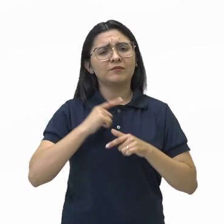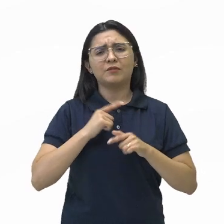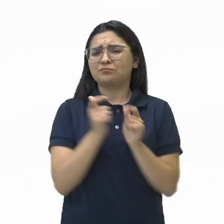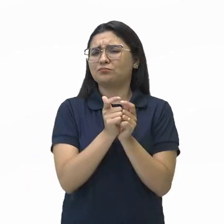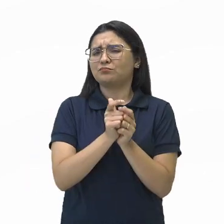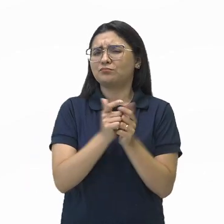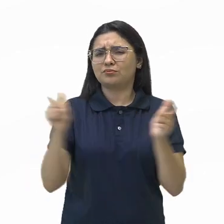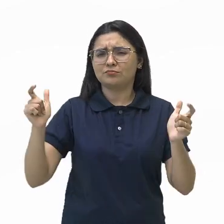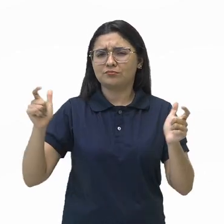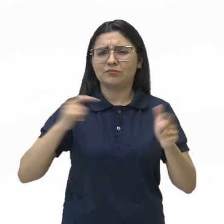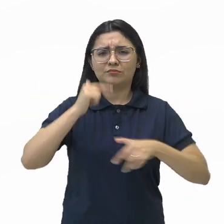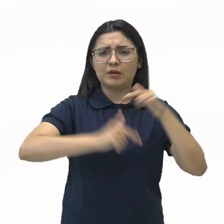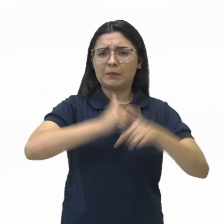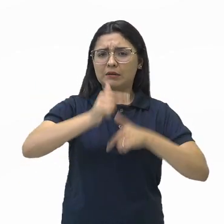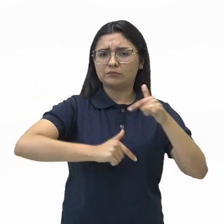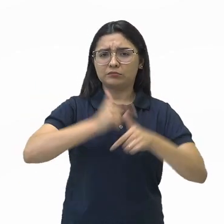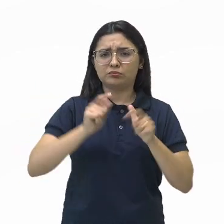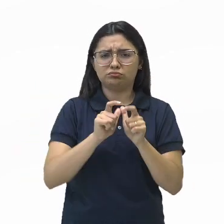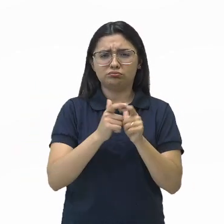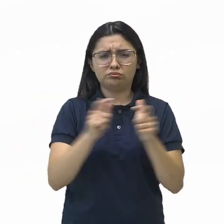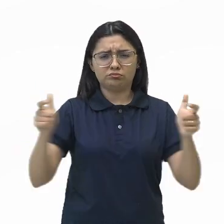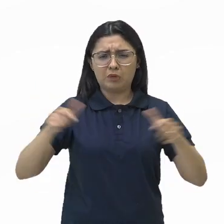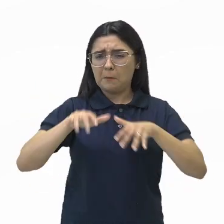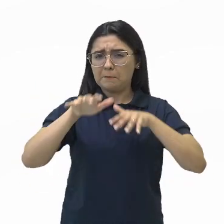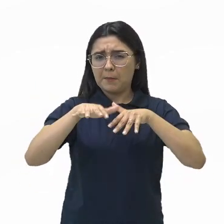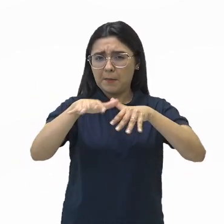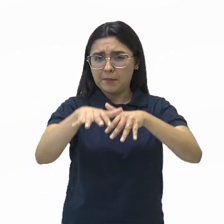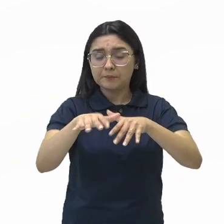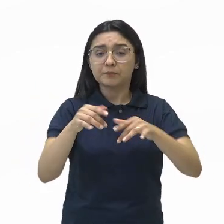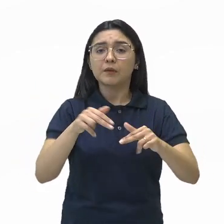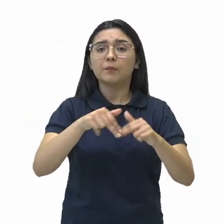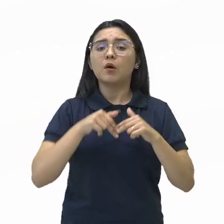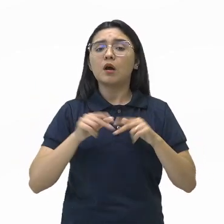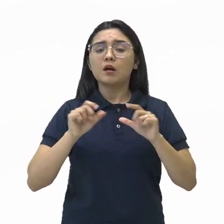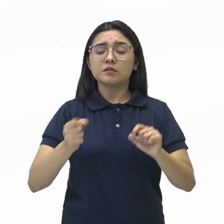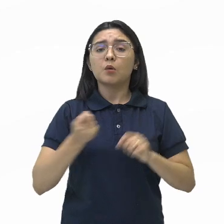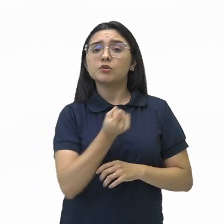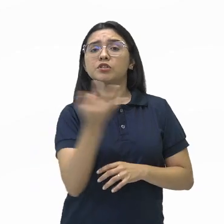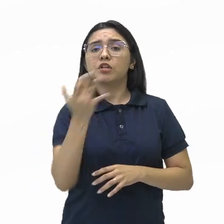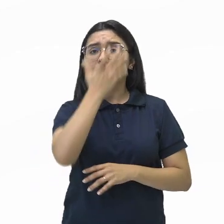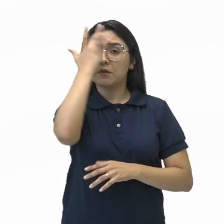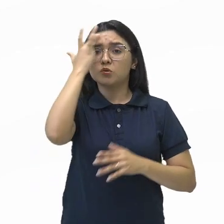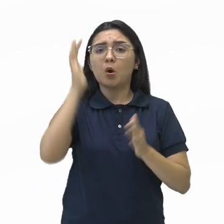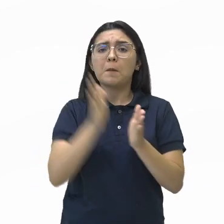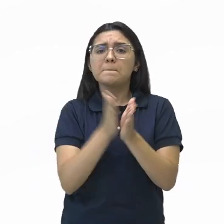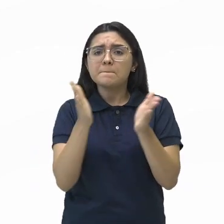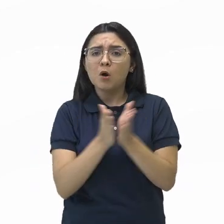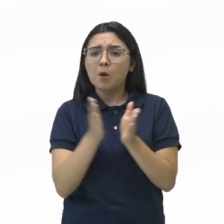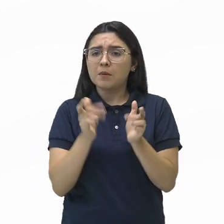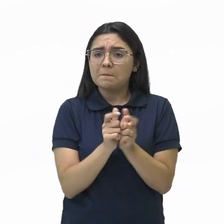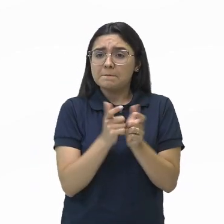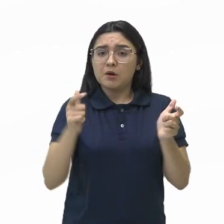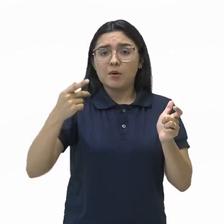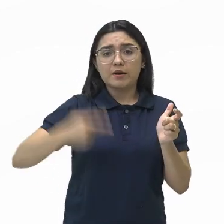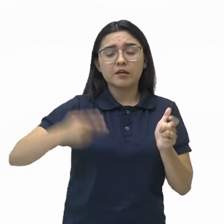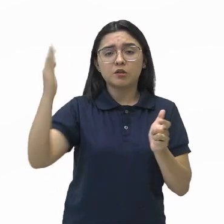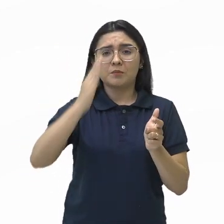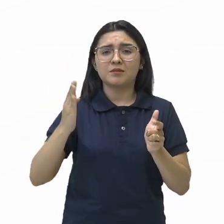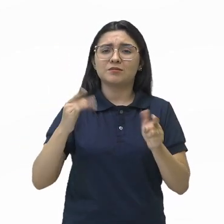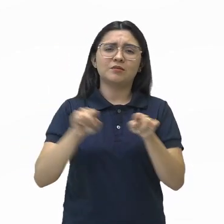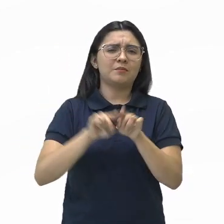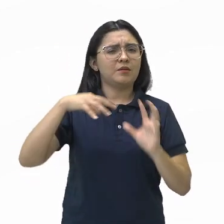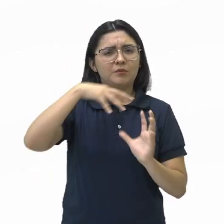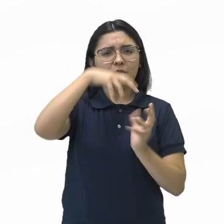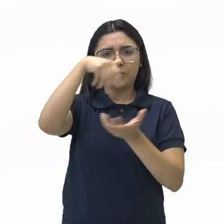né? Os trabalhadores sempre foram grandes multidões, porque a massa de pessoas pobres sempre foi maior no Brasil, em boa parte do mundo,